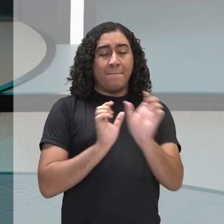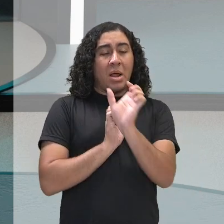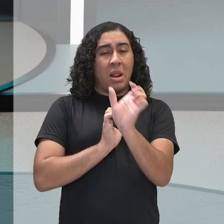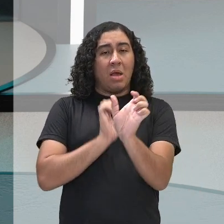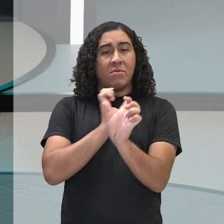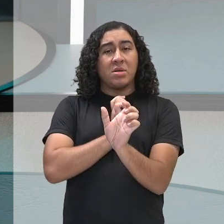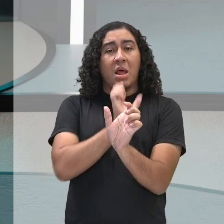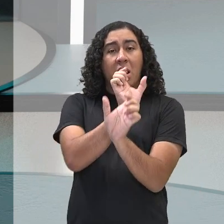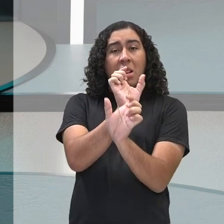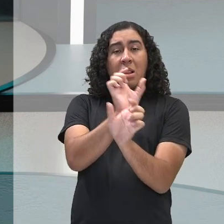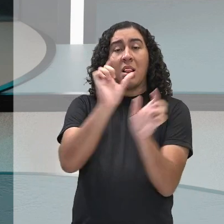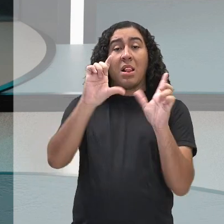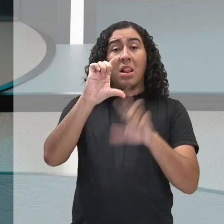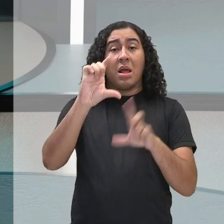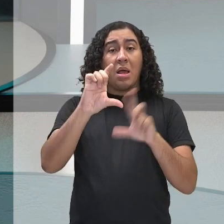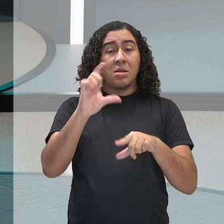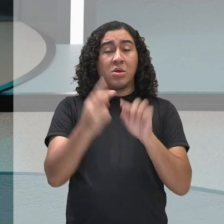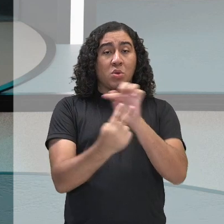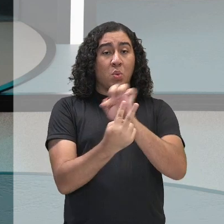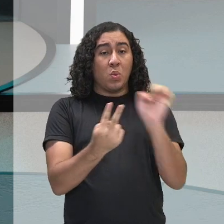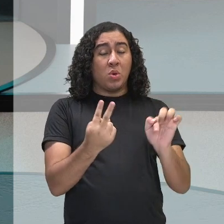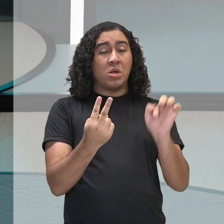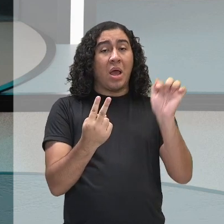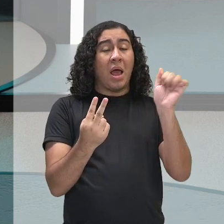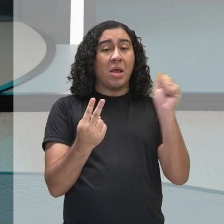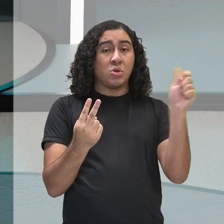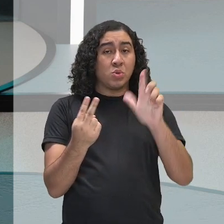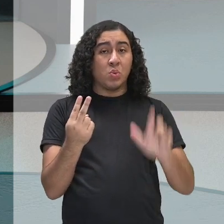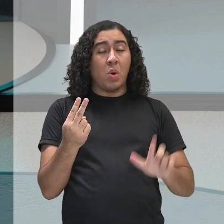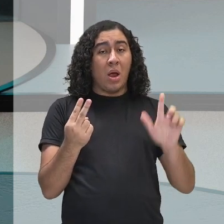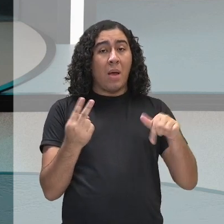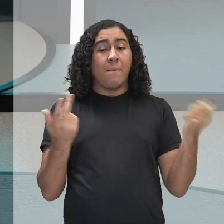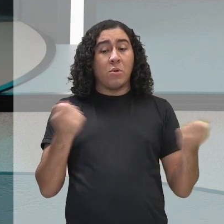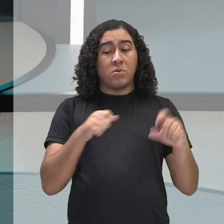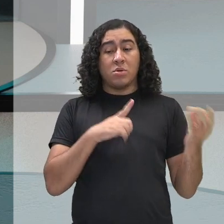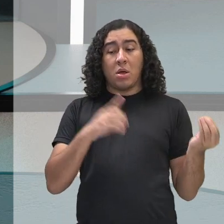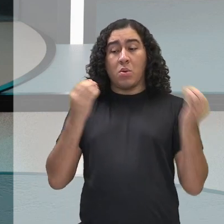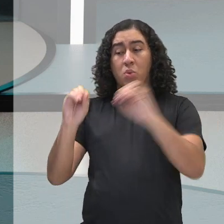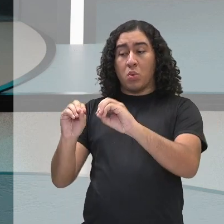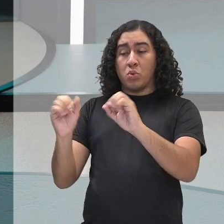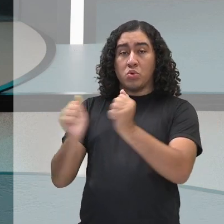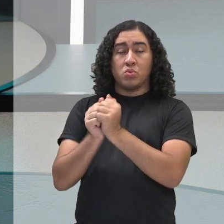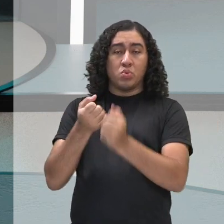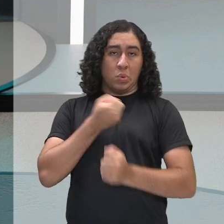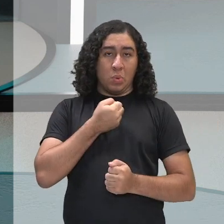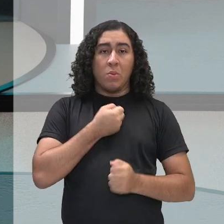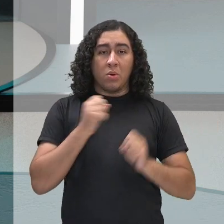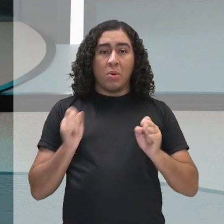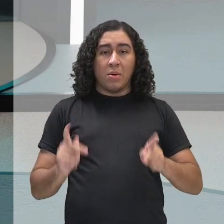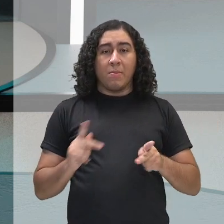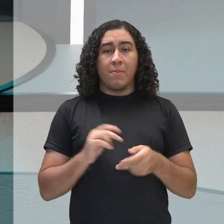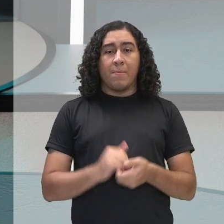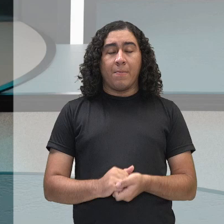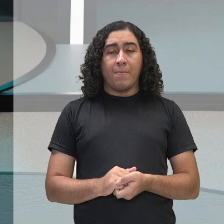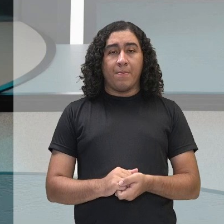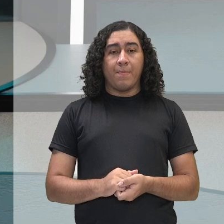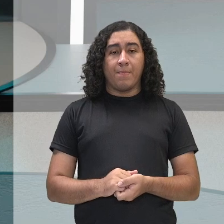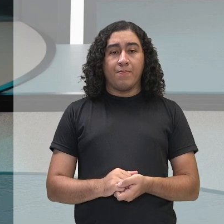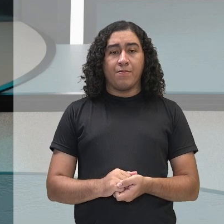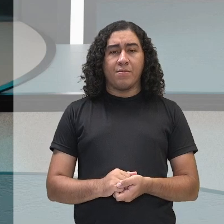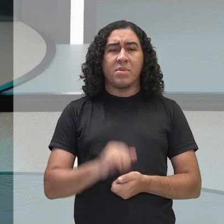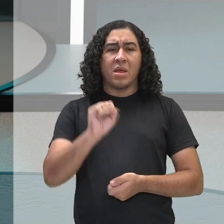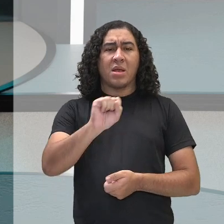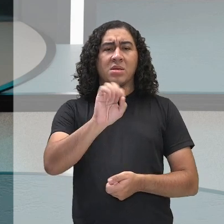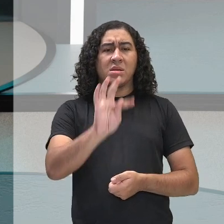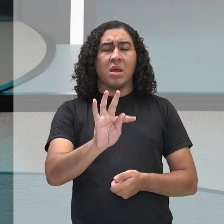últimas letras, que são essas que você utiliza para colocar junto lá daquele número abreviado. Um ST, de onde é esse ST?